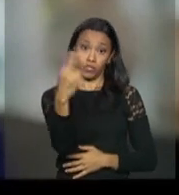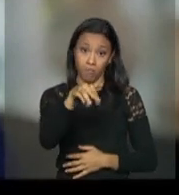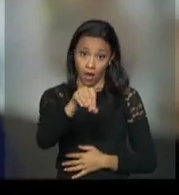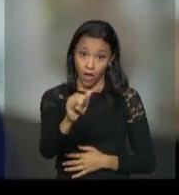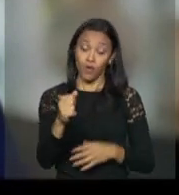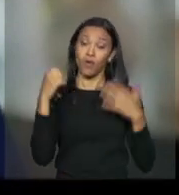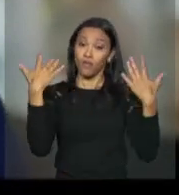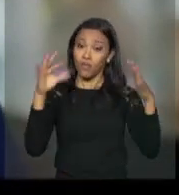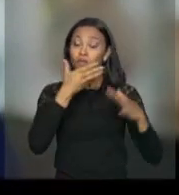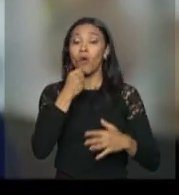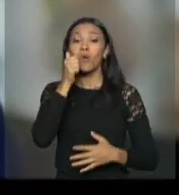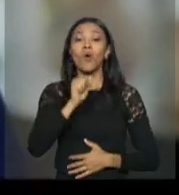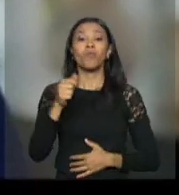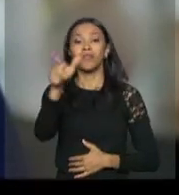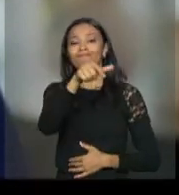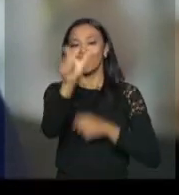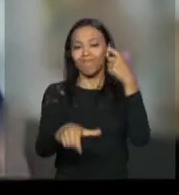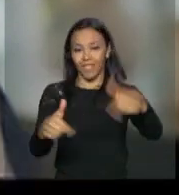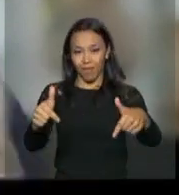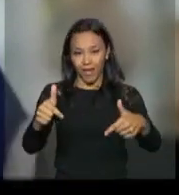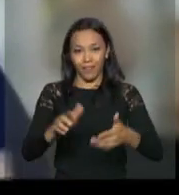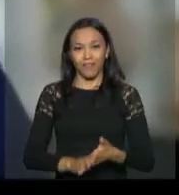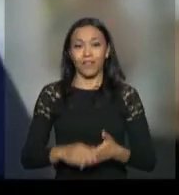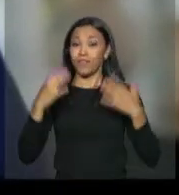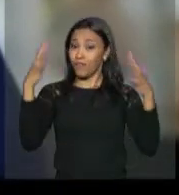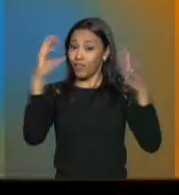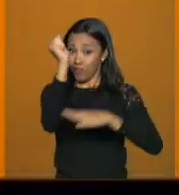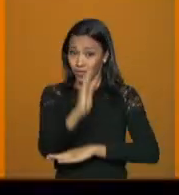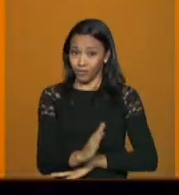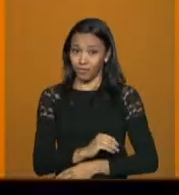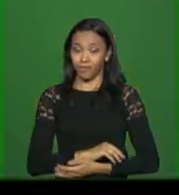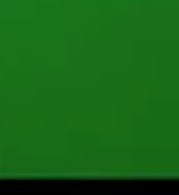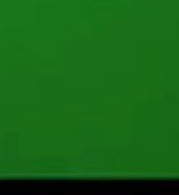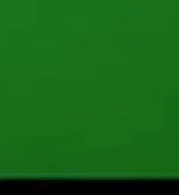a trabalhadora e o trabalhador brasileiros. Viva o Brasil!